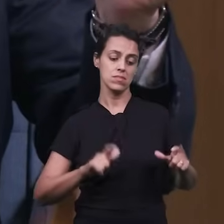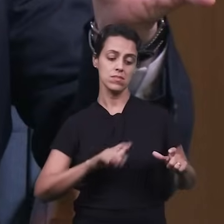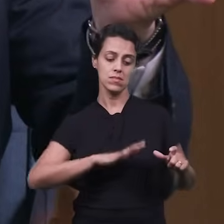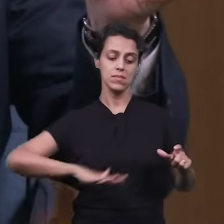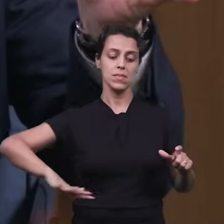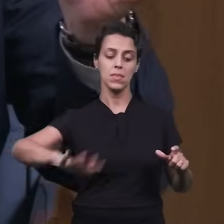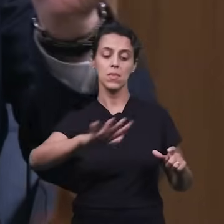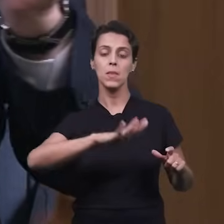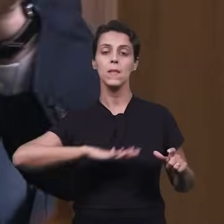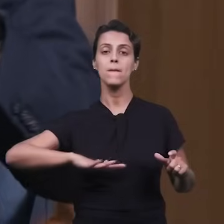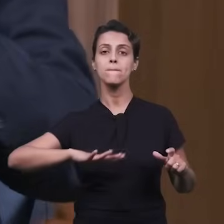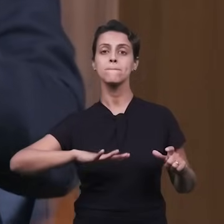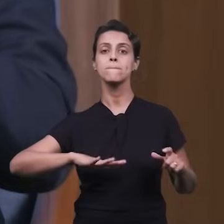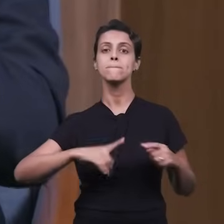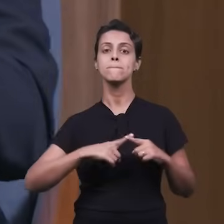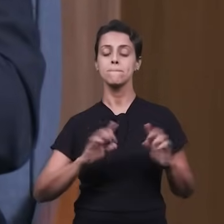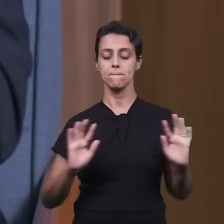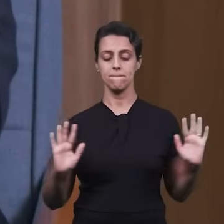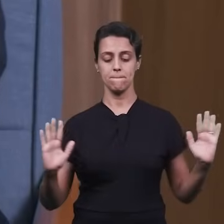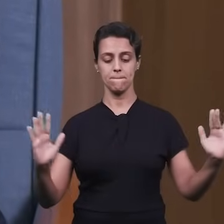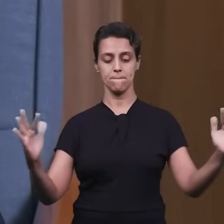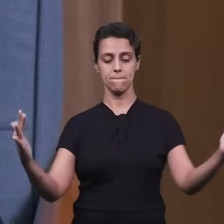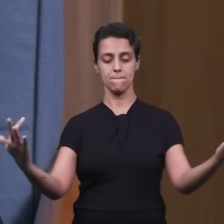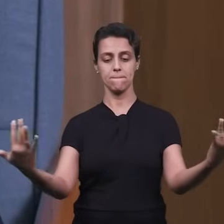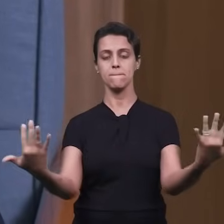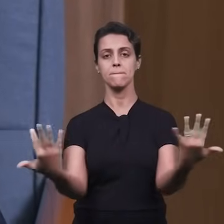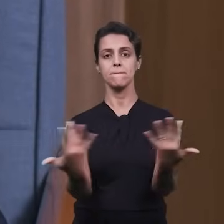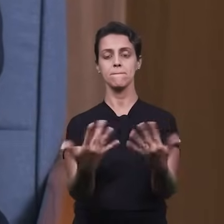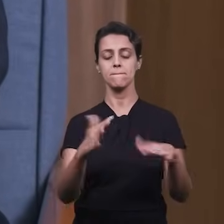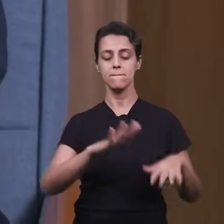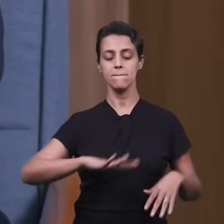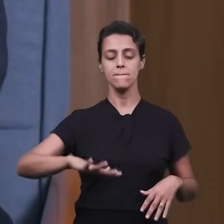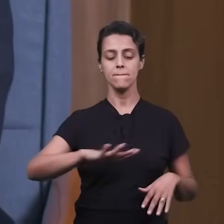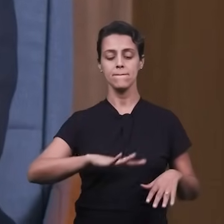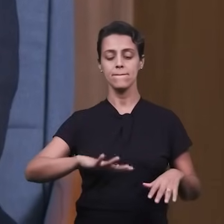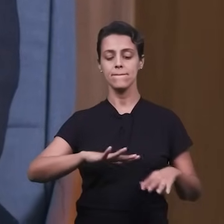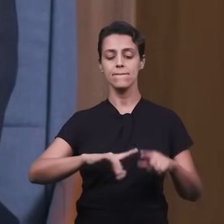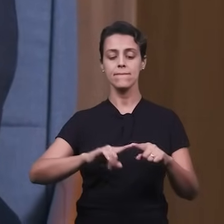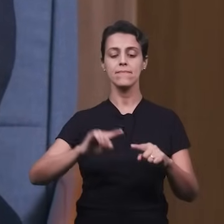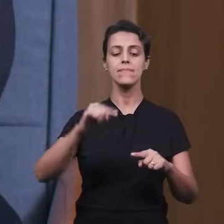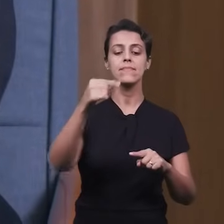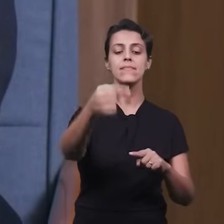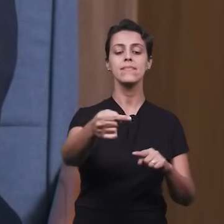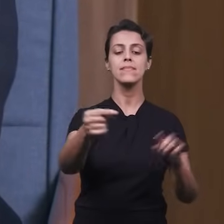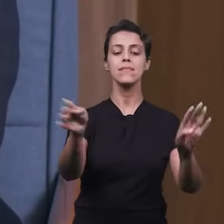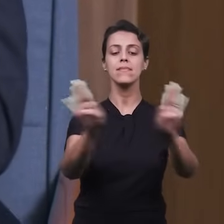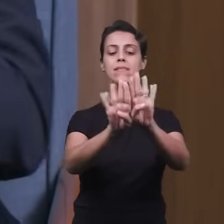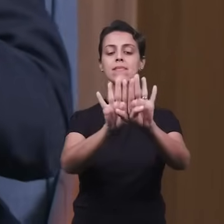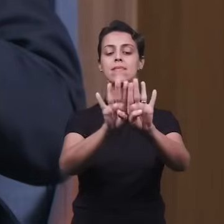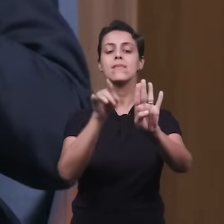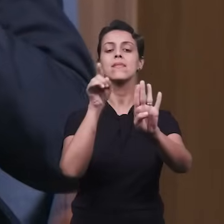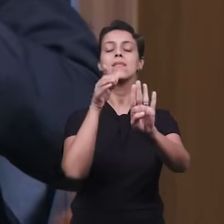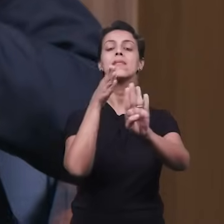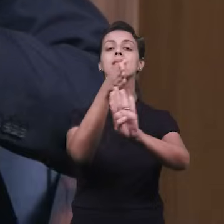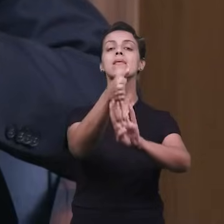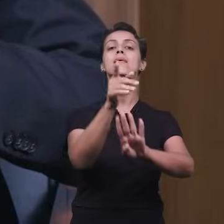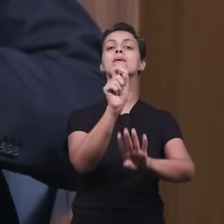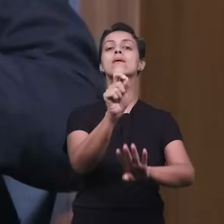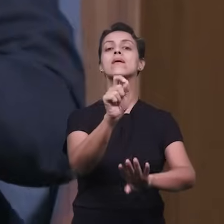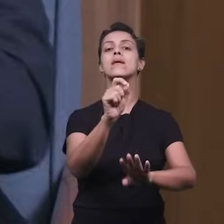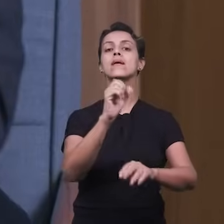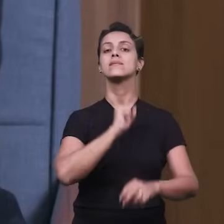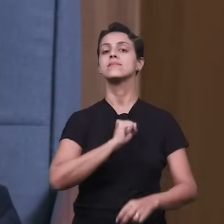começava no pátio, mas você tinha os recintos. O último era restrito ao sumo sacerdote. Nós temos